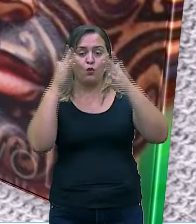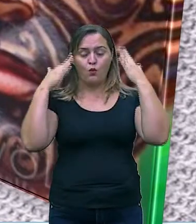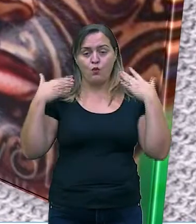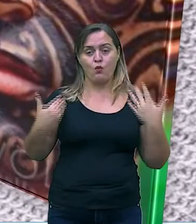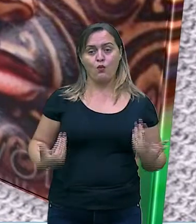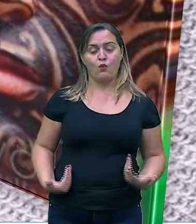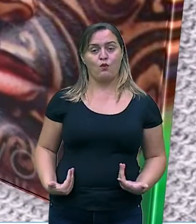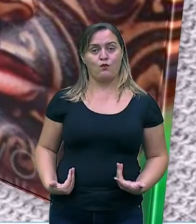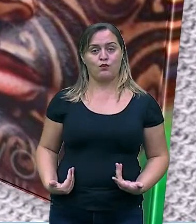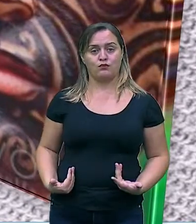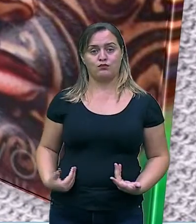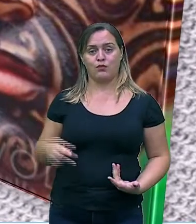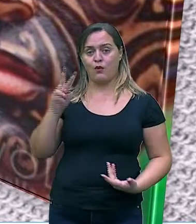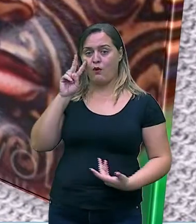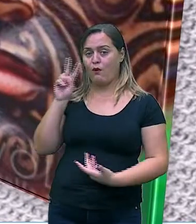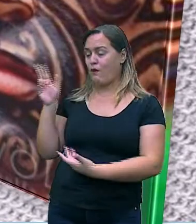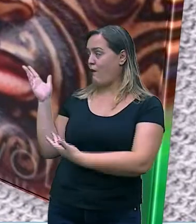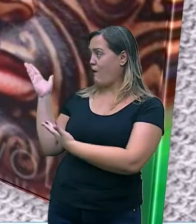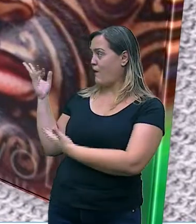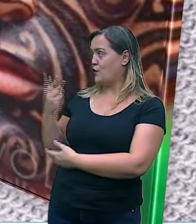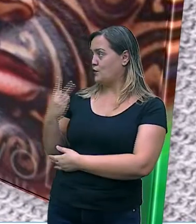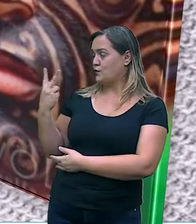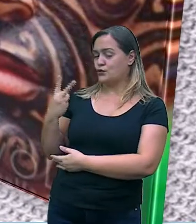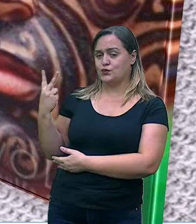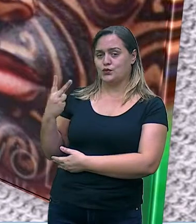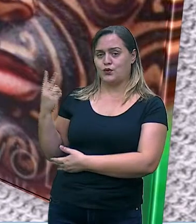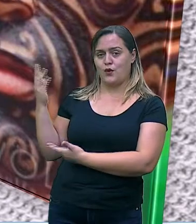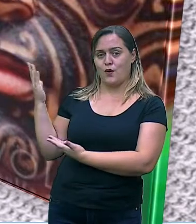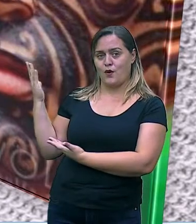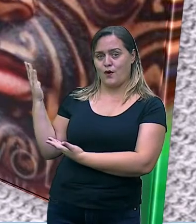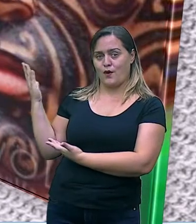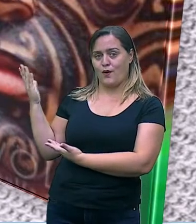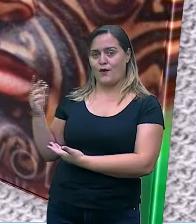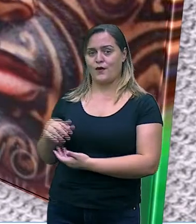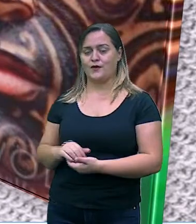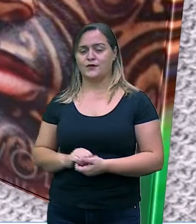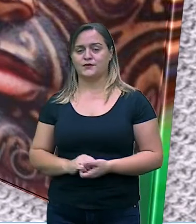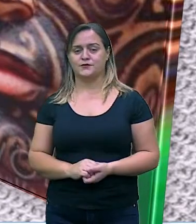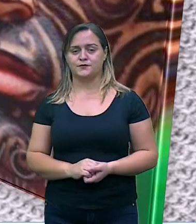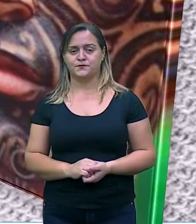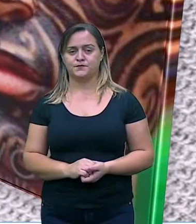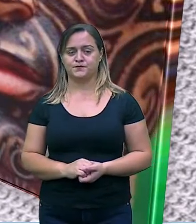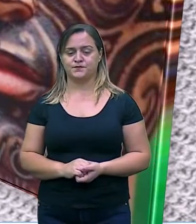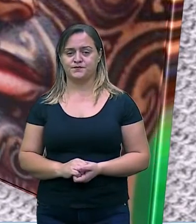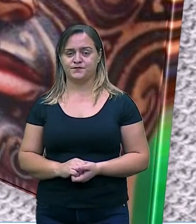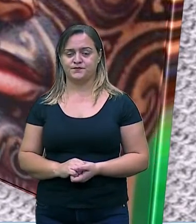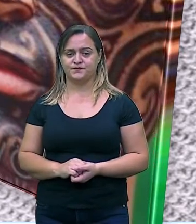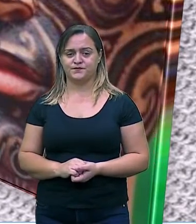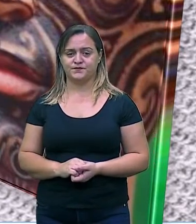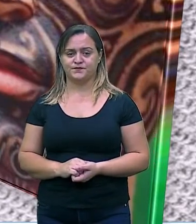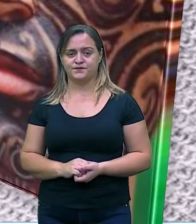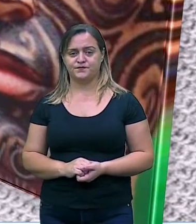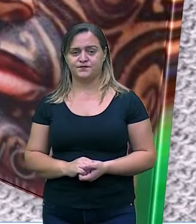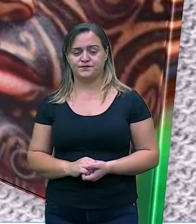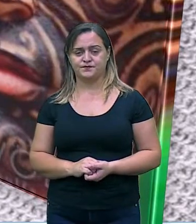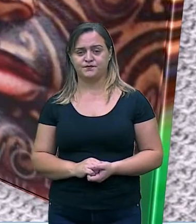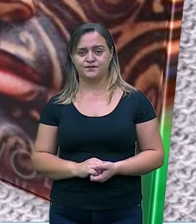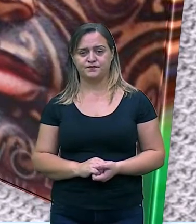que legal. Vou até chegar um pouquinho mais para o meio para vocês, né? Para cá, para cá.